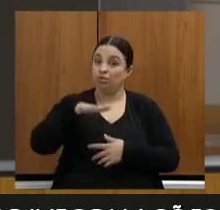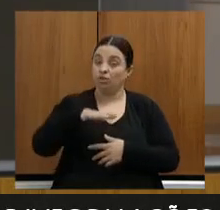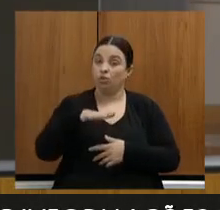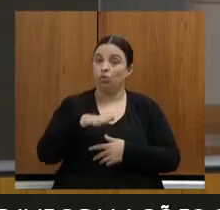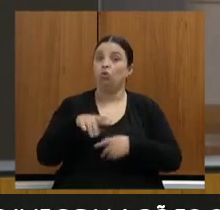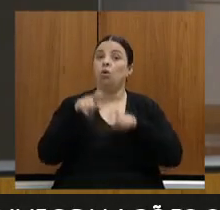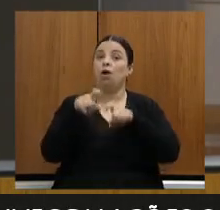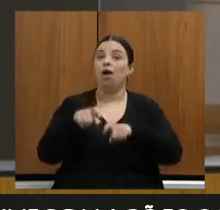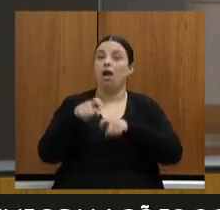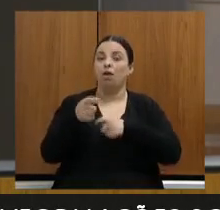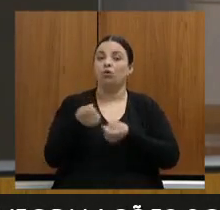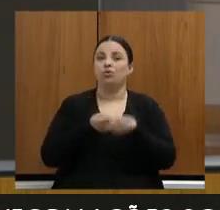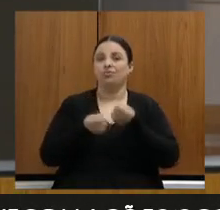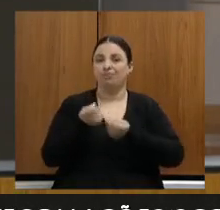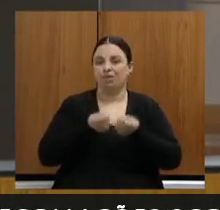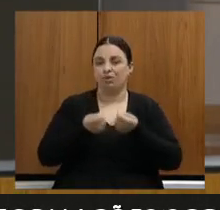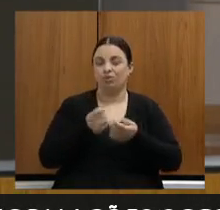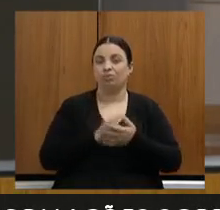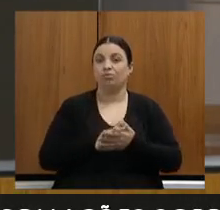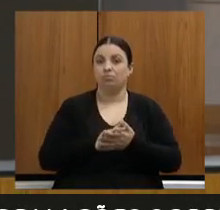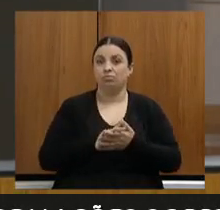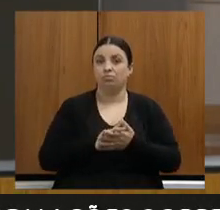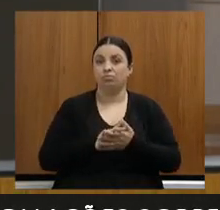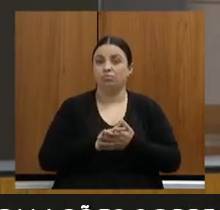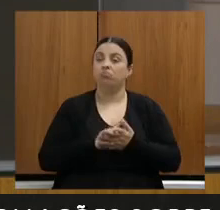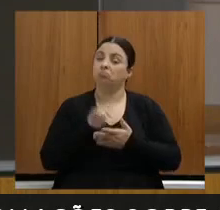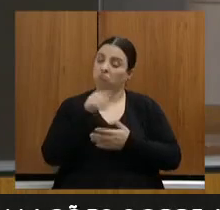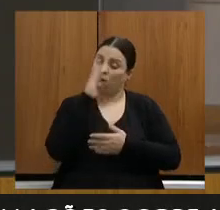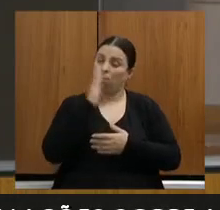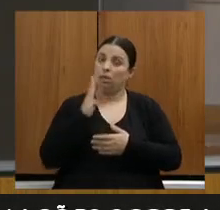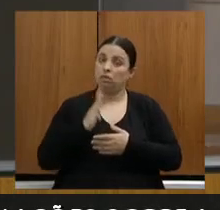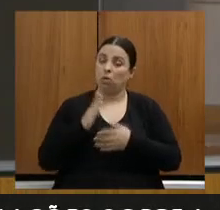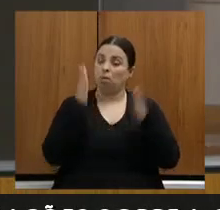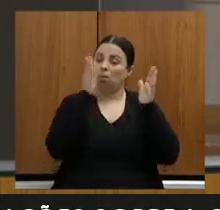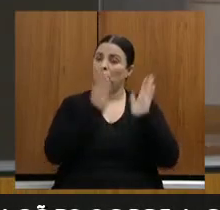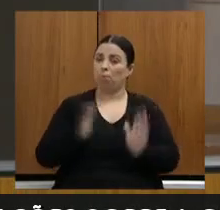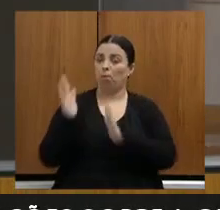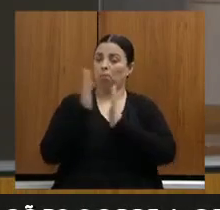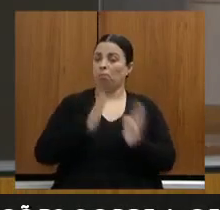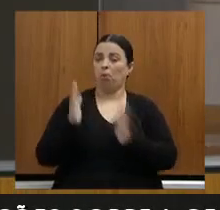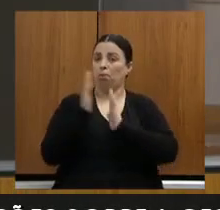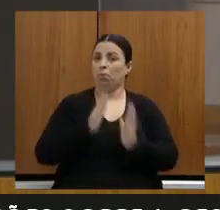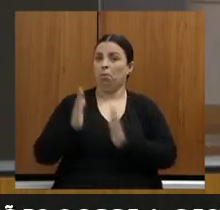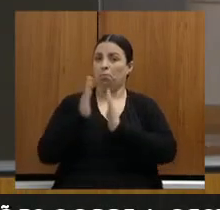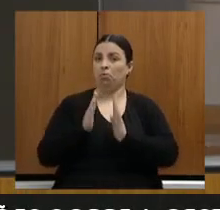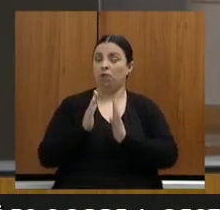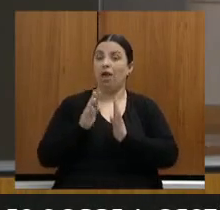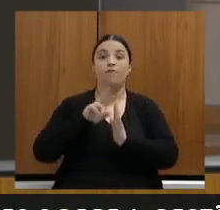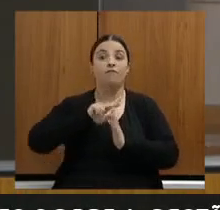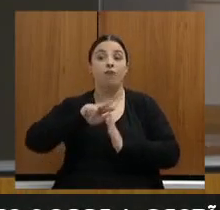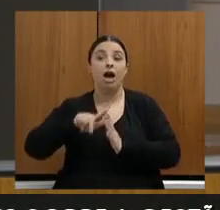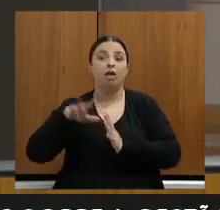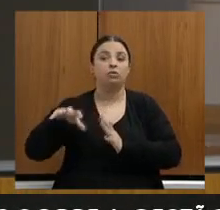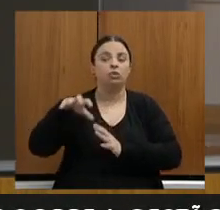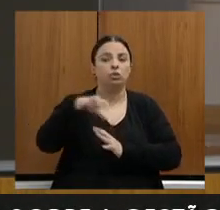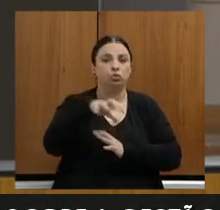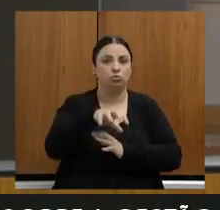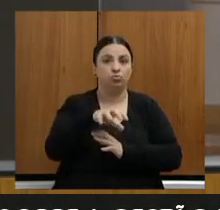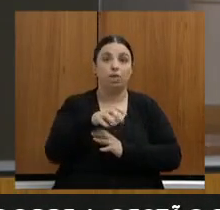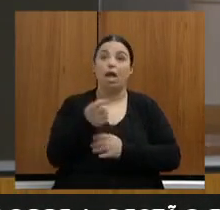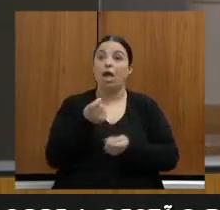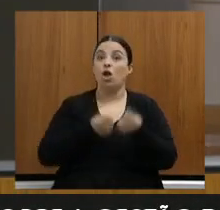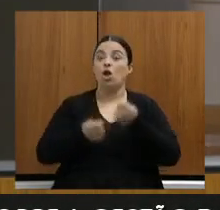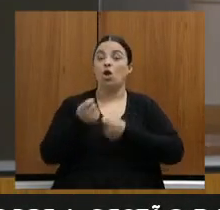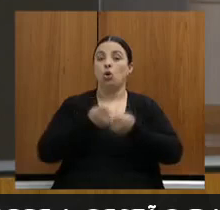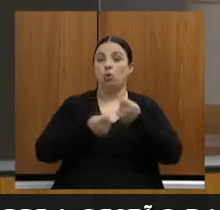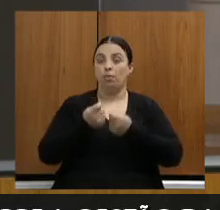agronegócio faz um grande produtor mundial em vários setores da economia mineira em torno de vinte a trinta por cento